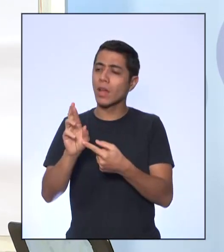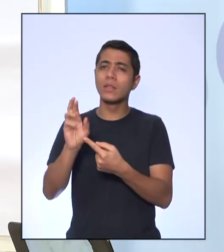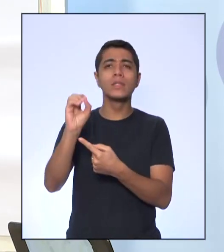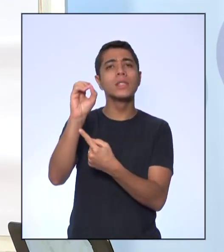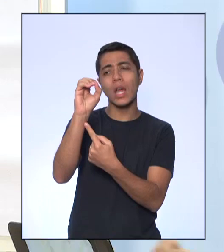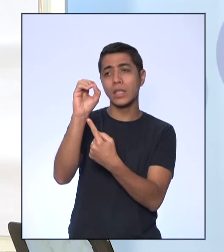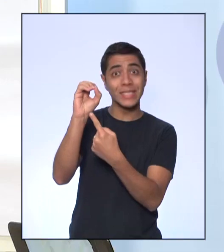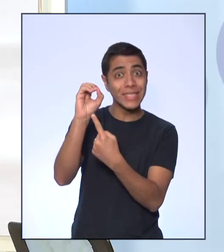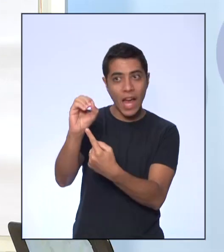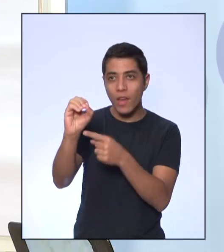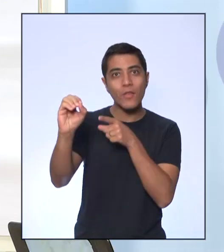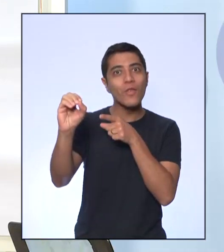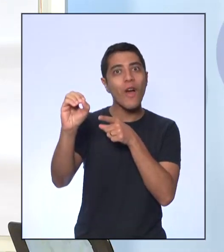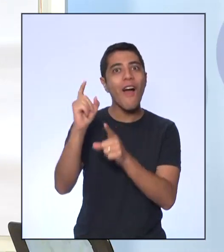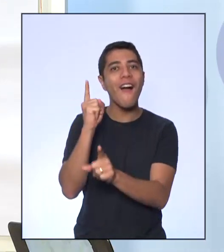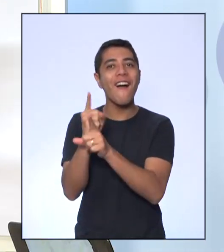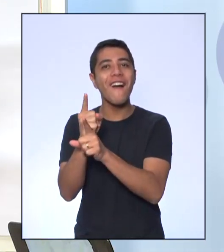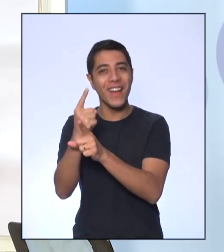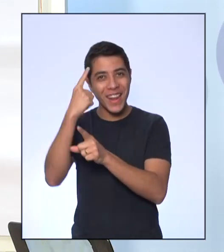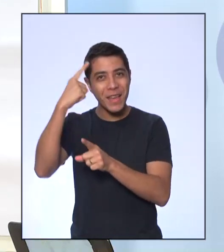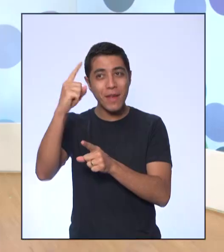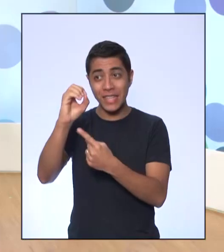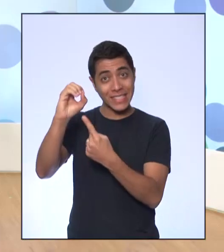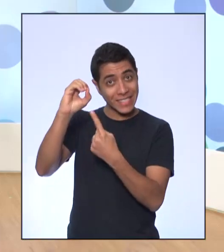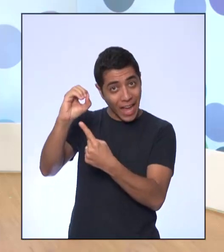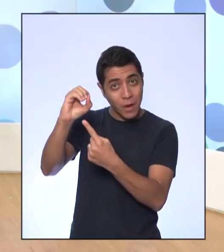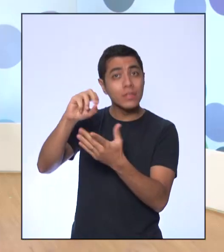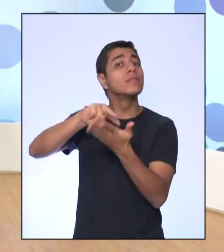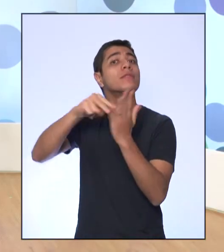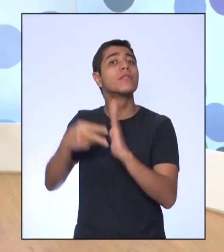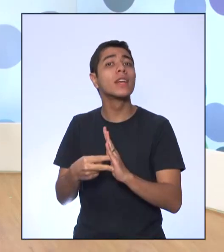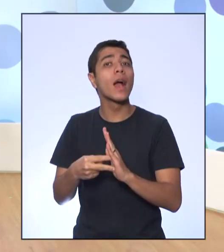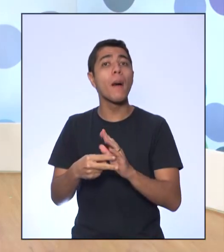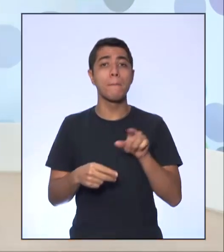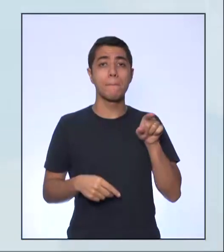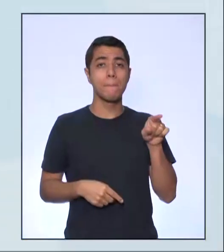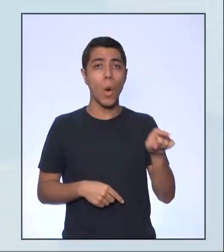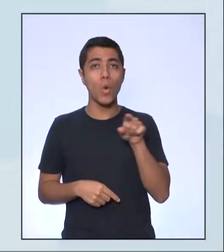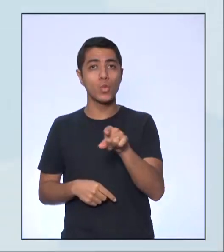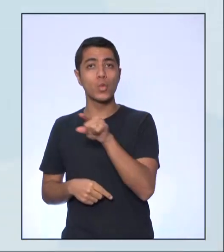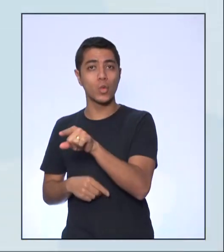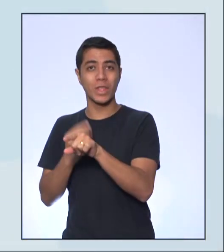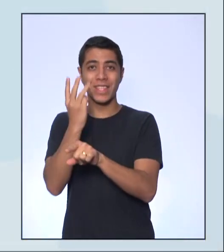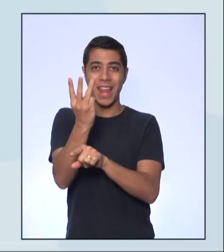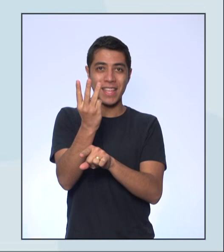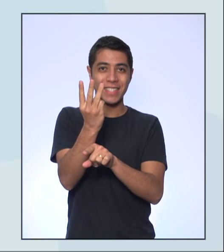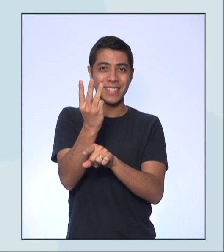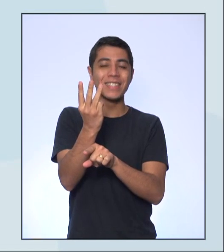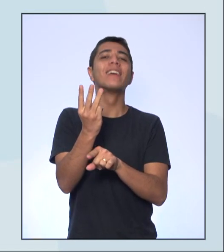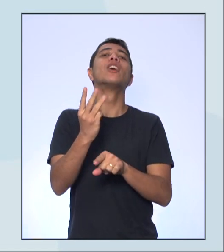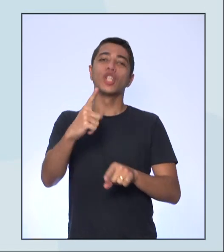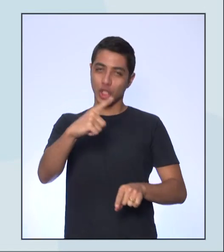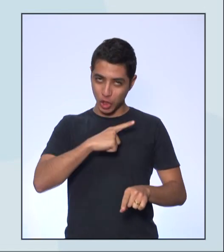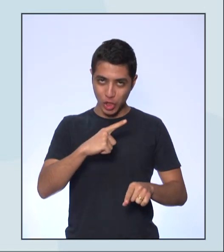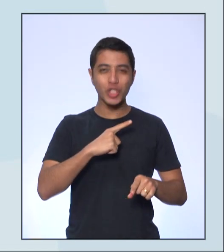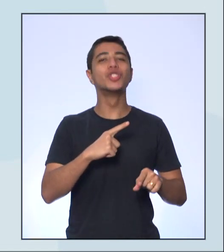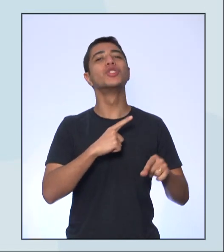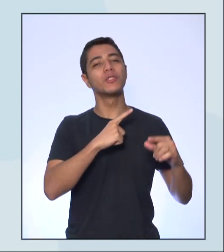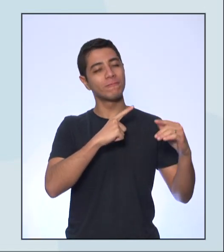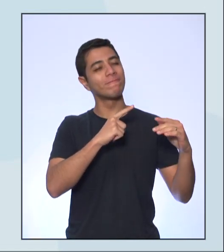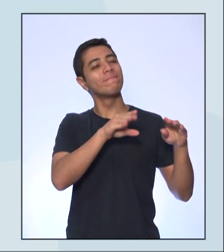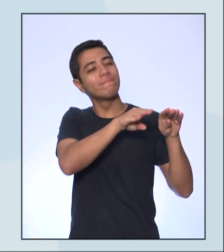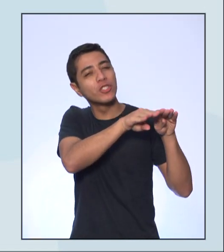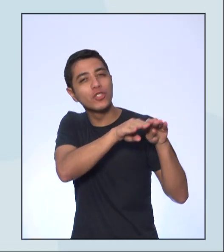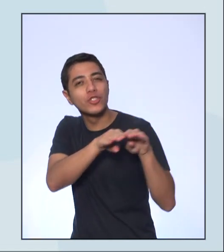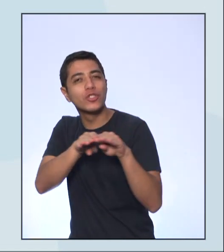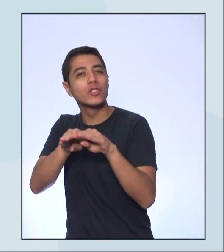alinhados. Ou seja, como vocês podem ver aí na tela, esses 3 pontos, né, esses três valores, eles estão